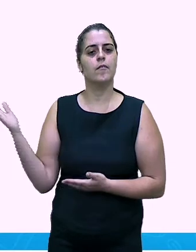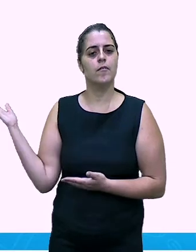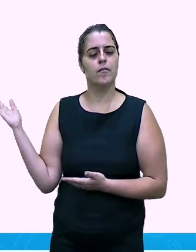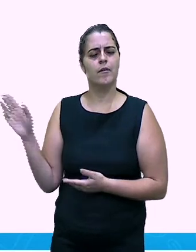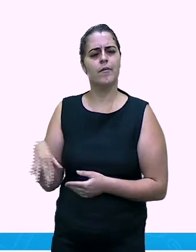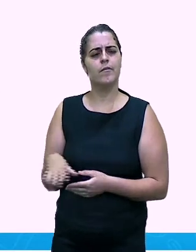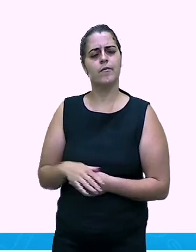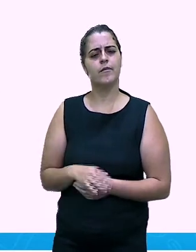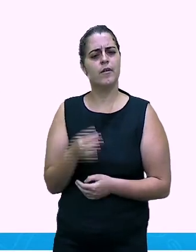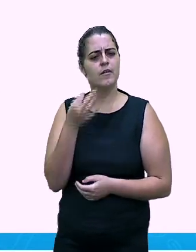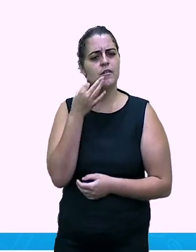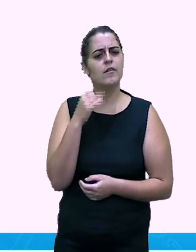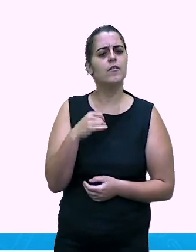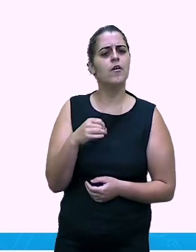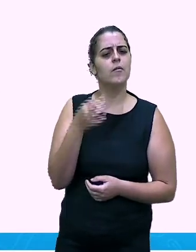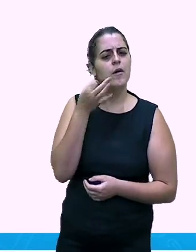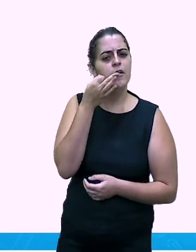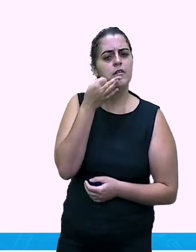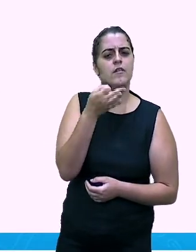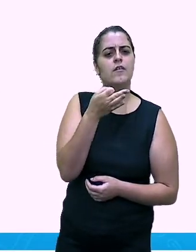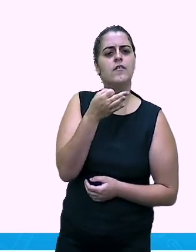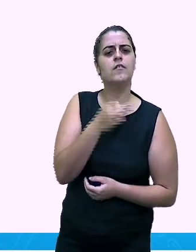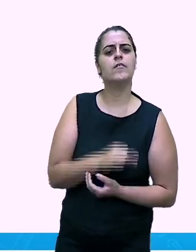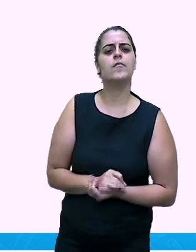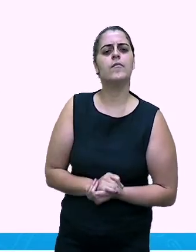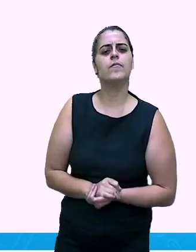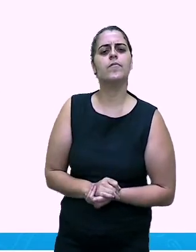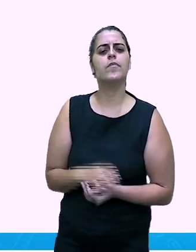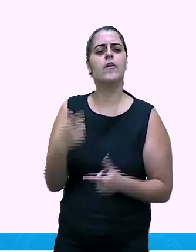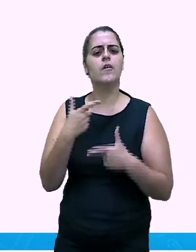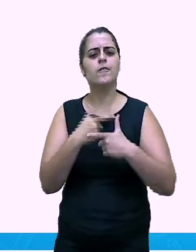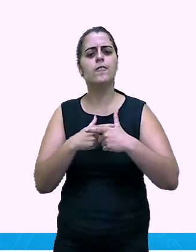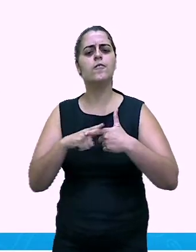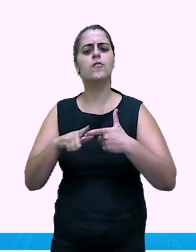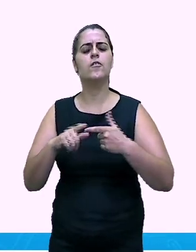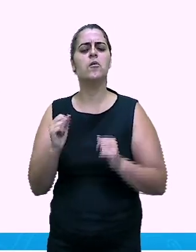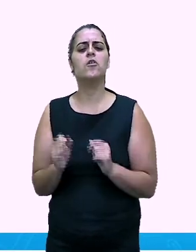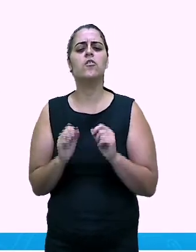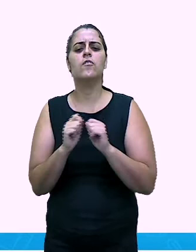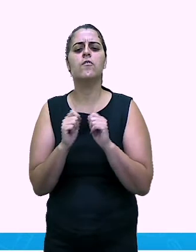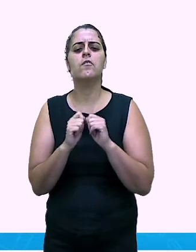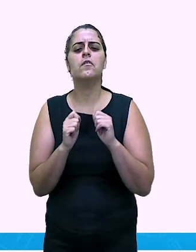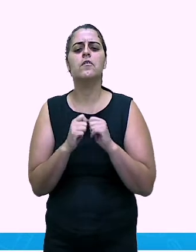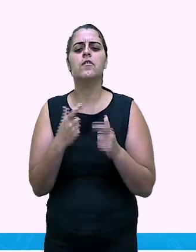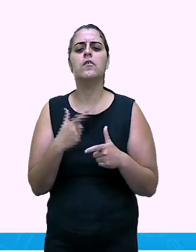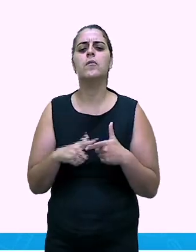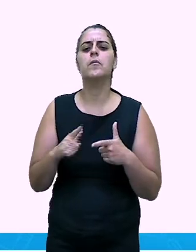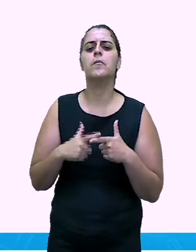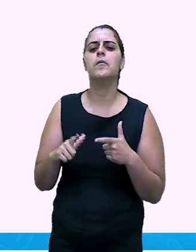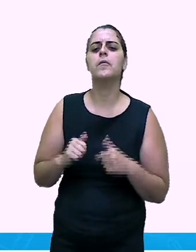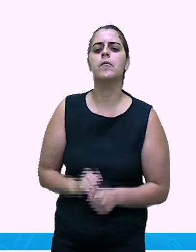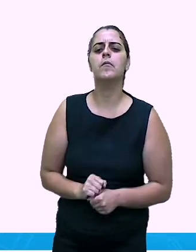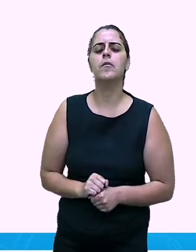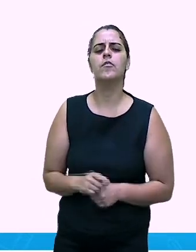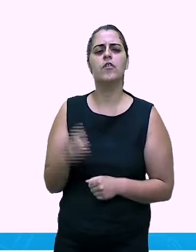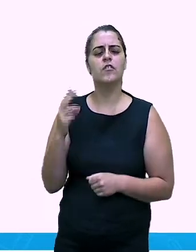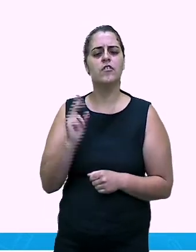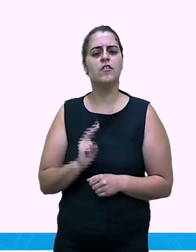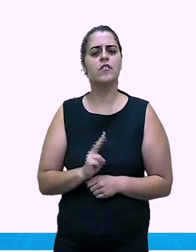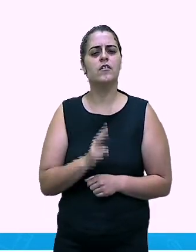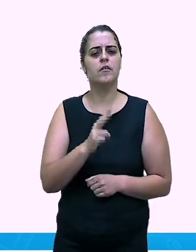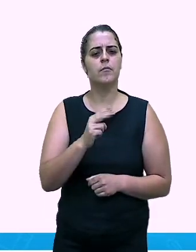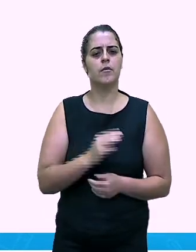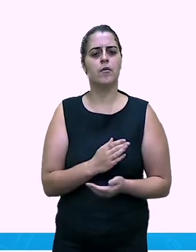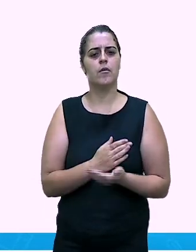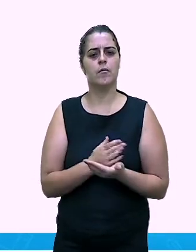Uma coisa que é muito característica da divisão é que na hora de resolver a operação, as outras operações a gente sempre